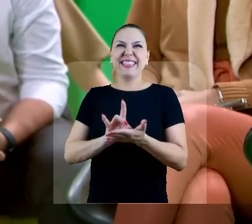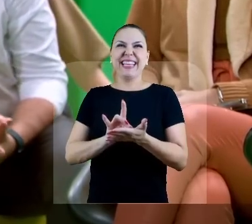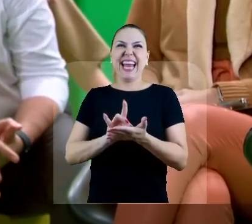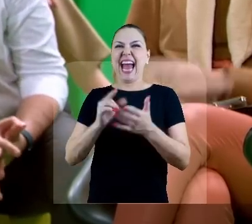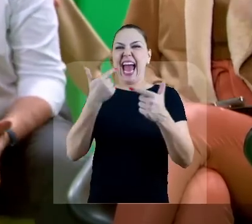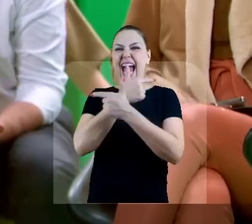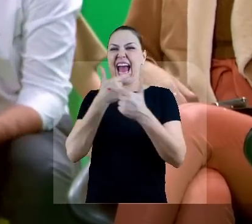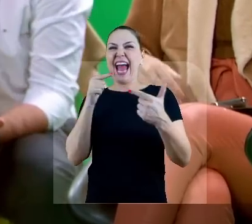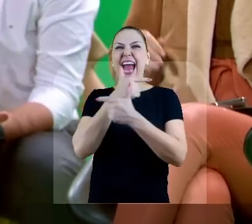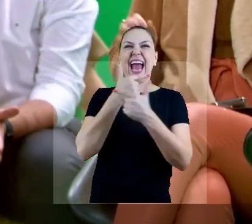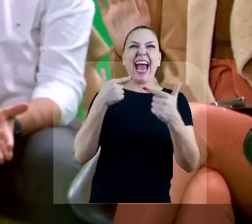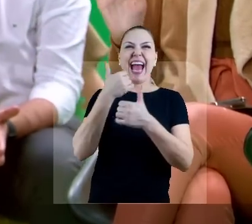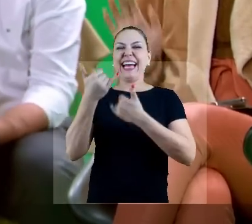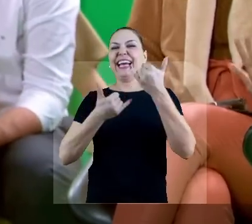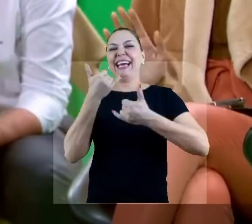carisma.